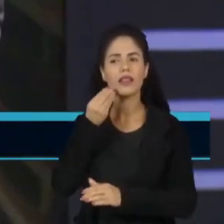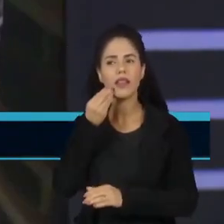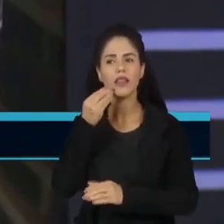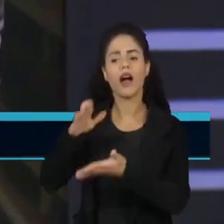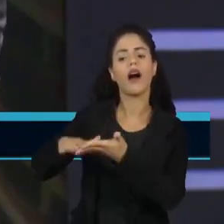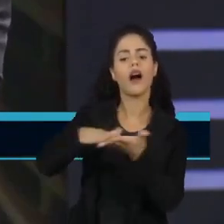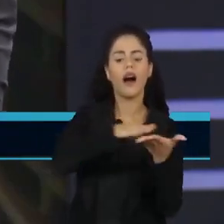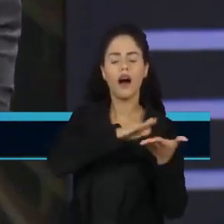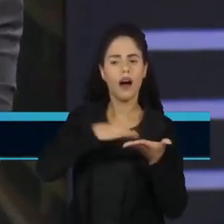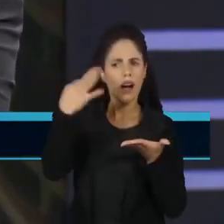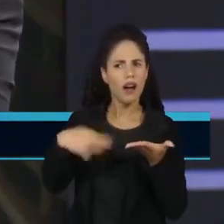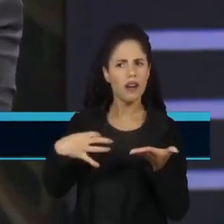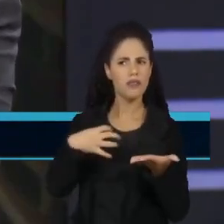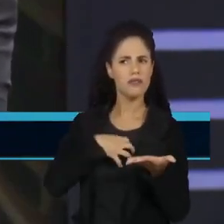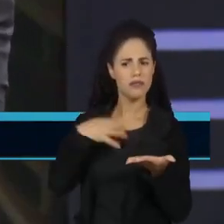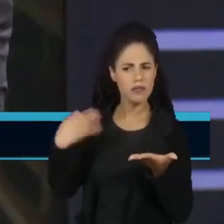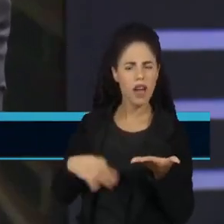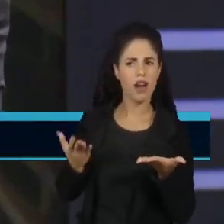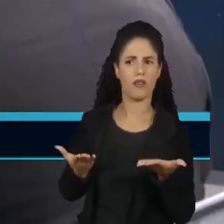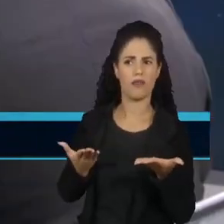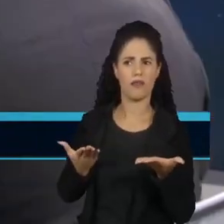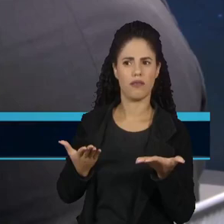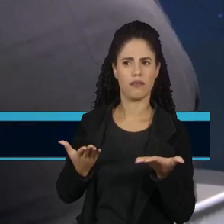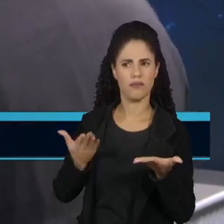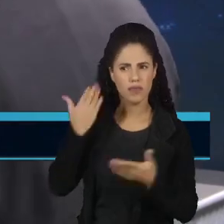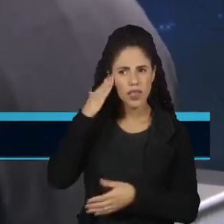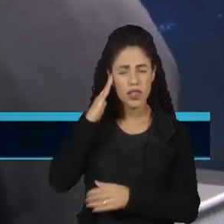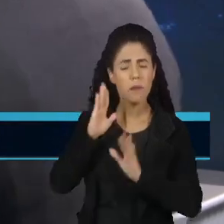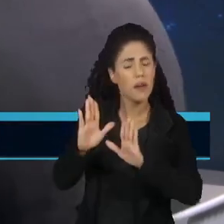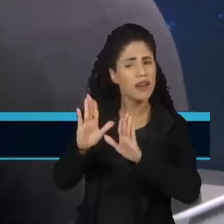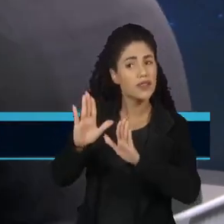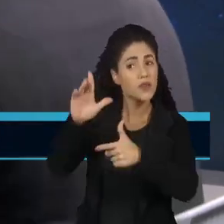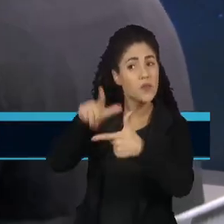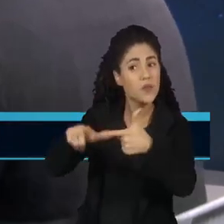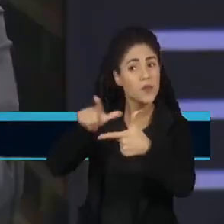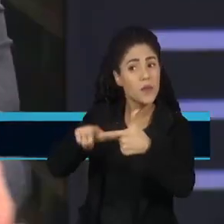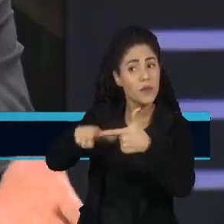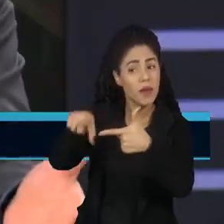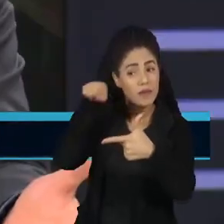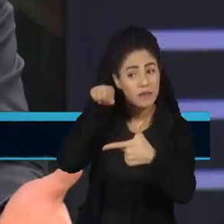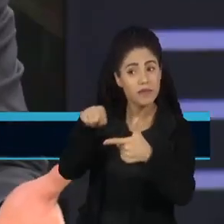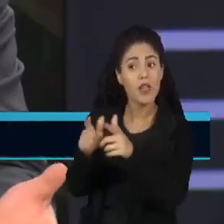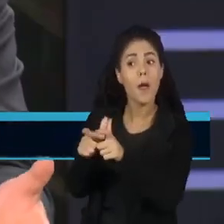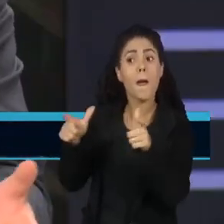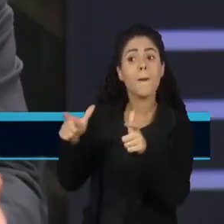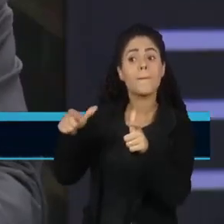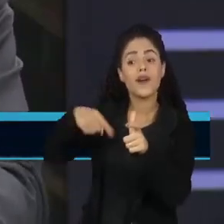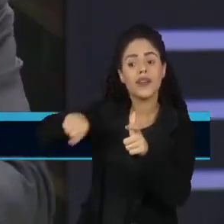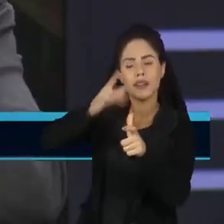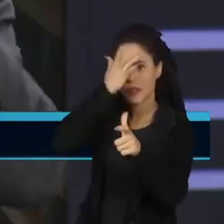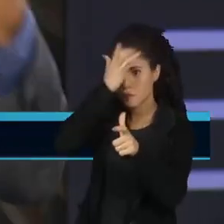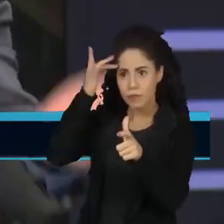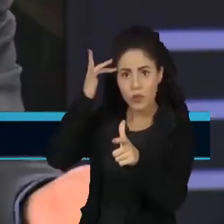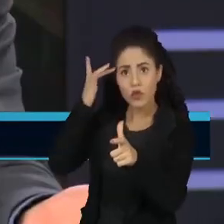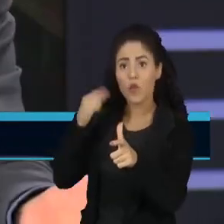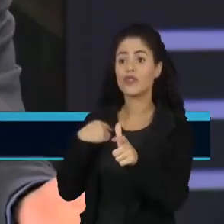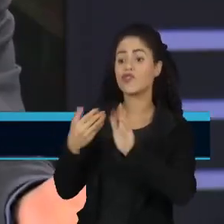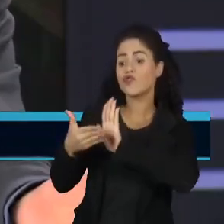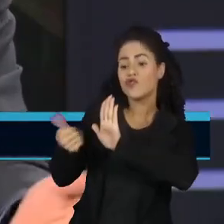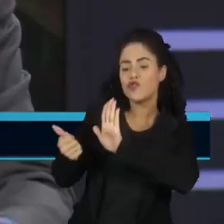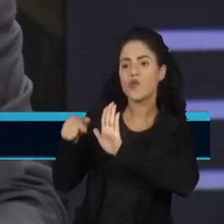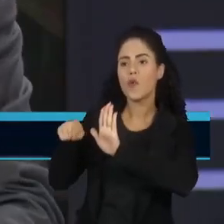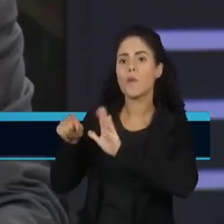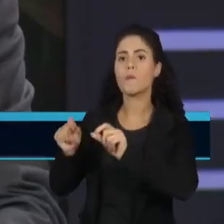cobrar no pessoal que recebe dividendo Só que tem um problema boa parte desse pessoal que recebe dividendo grosso ou é